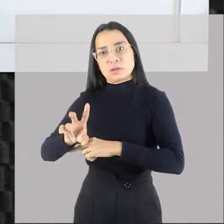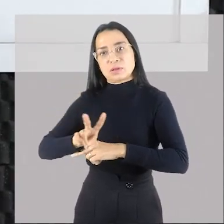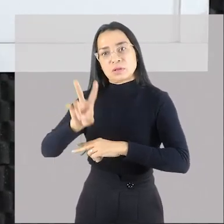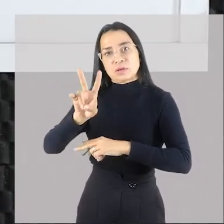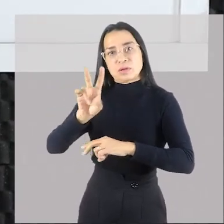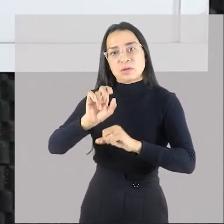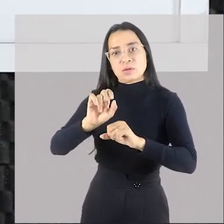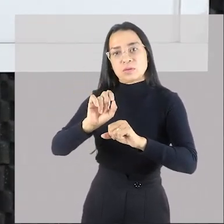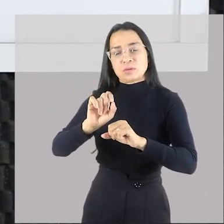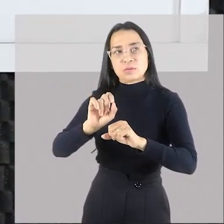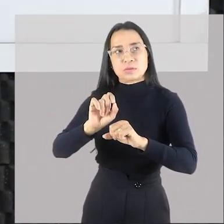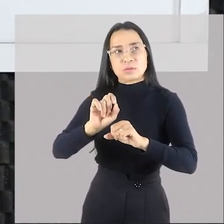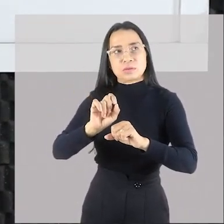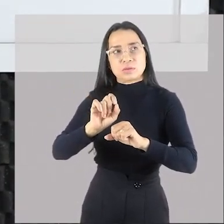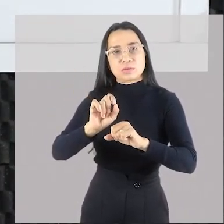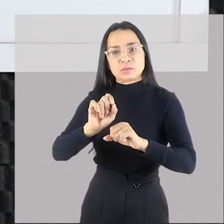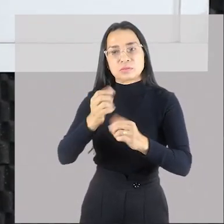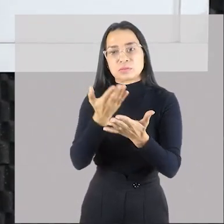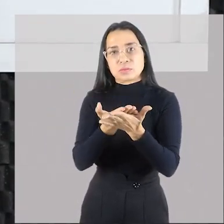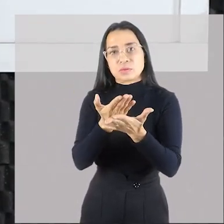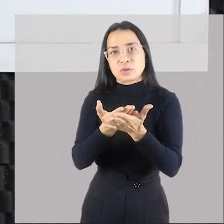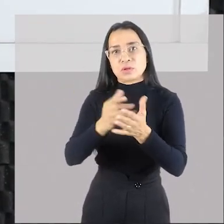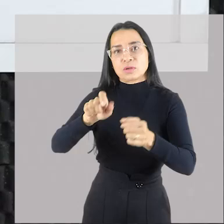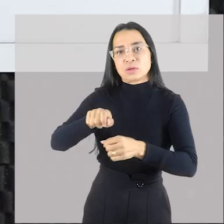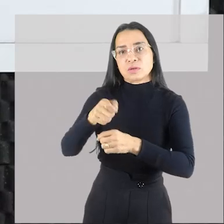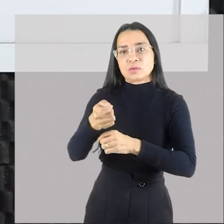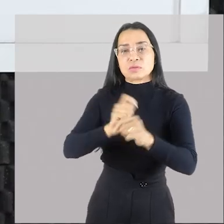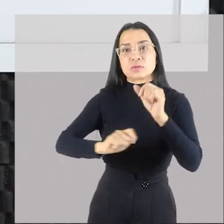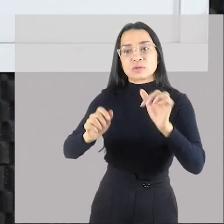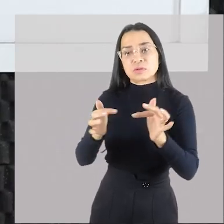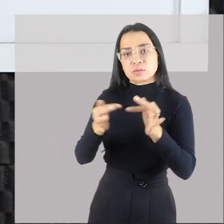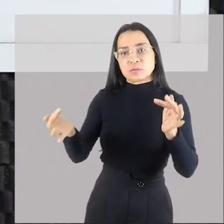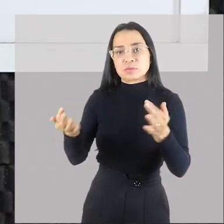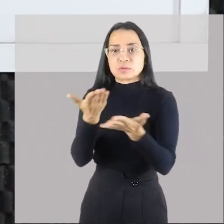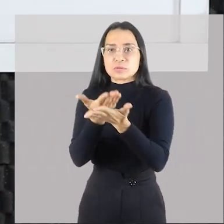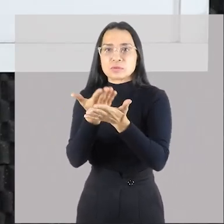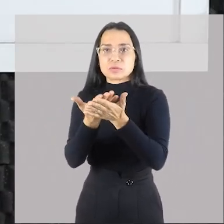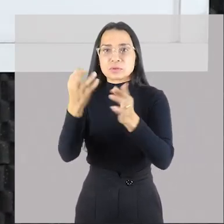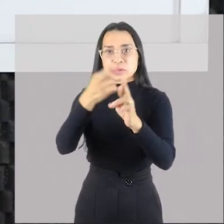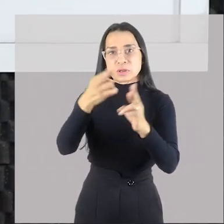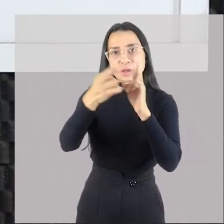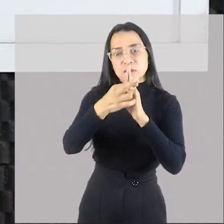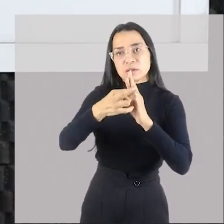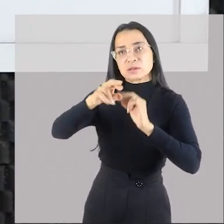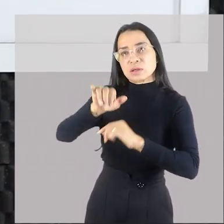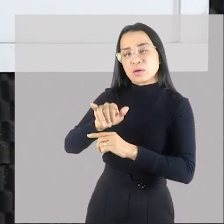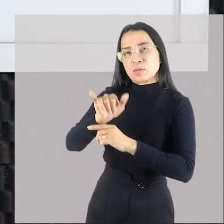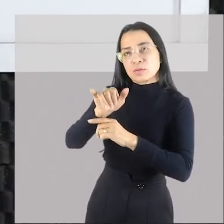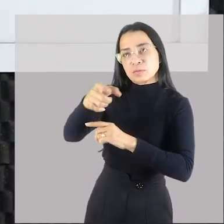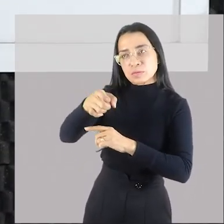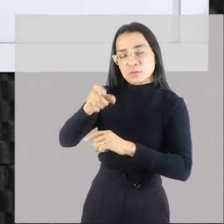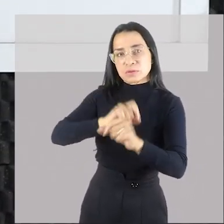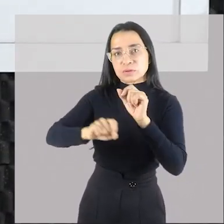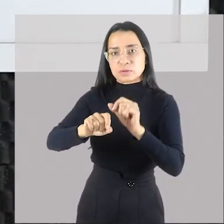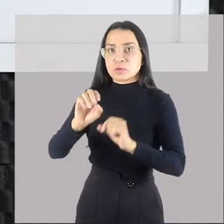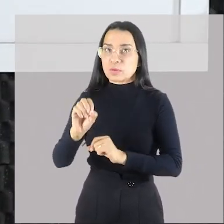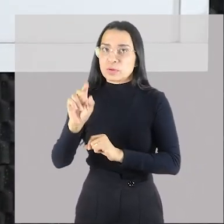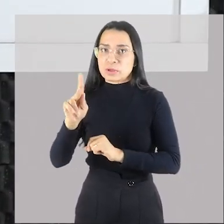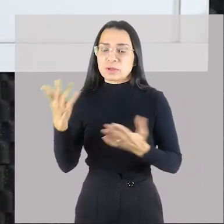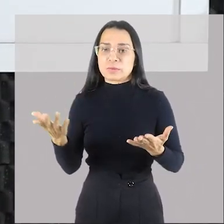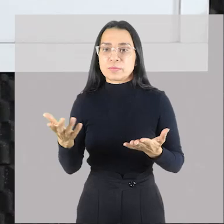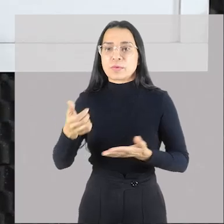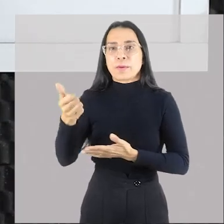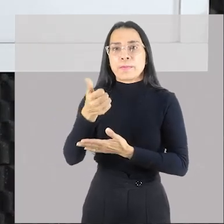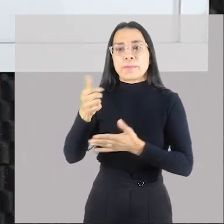y. Então, quando você estuda o sinal da função, você estuda essa relação entre y e x. Beleza? Então, primeira